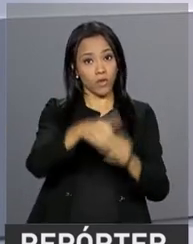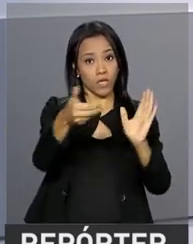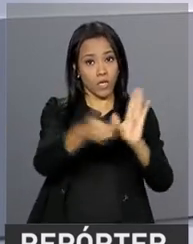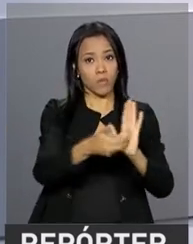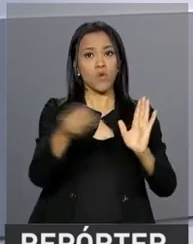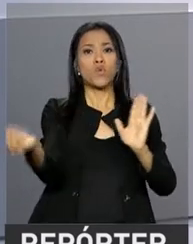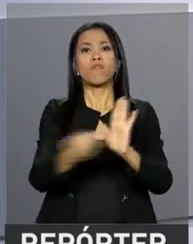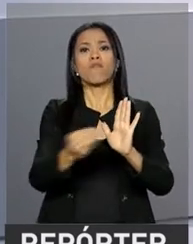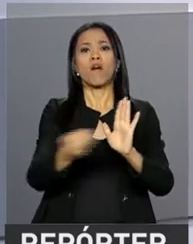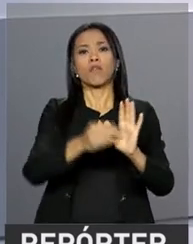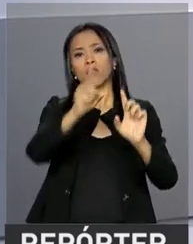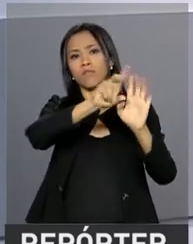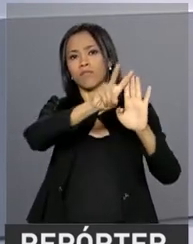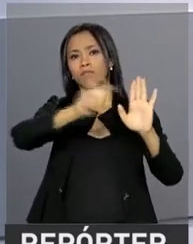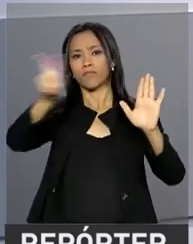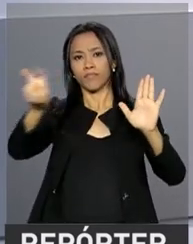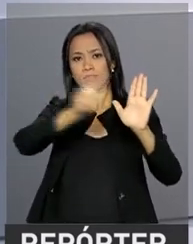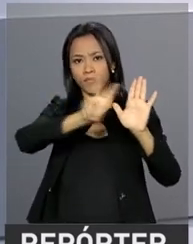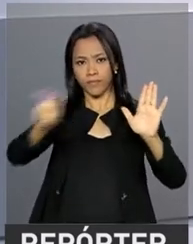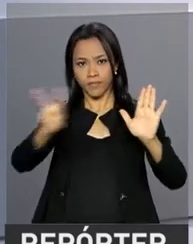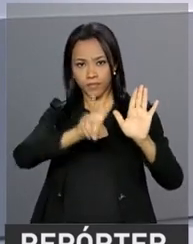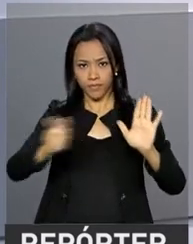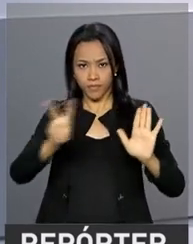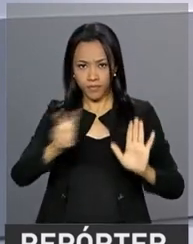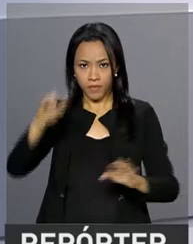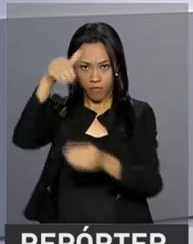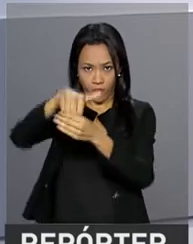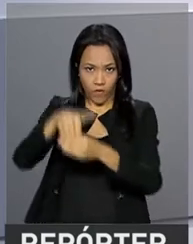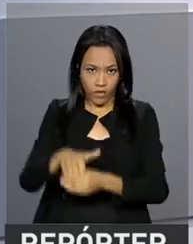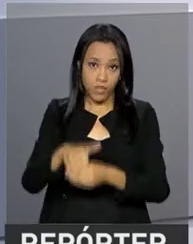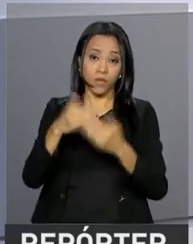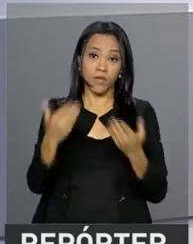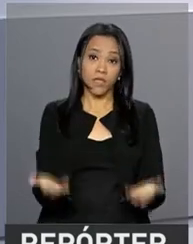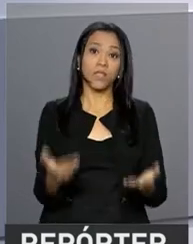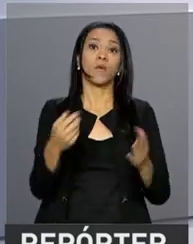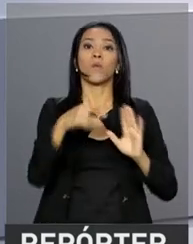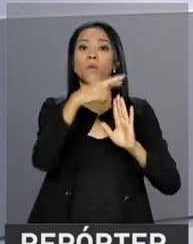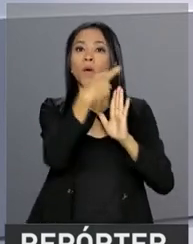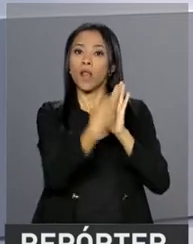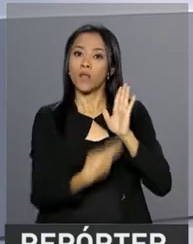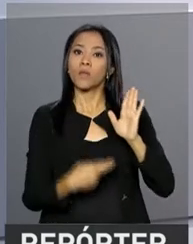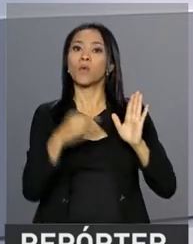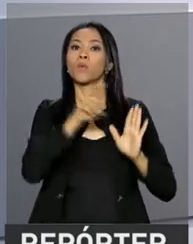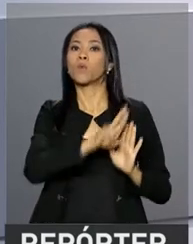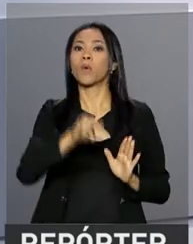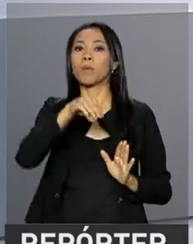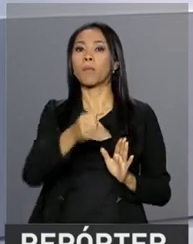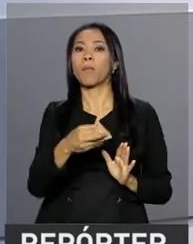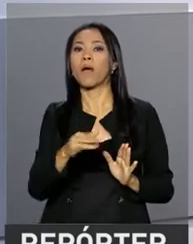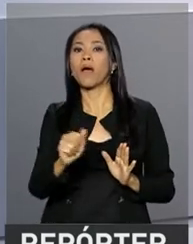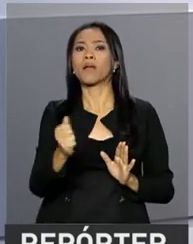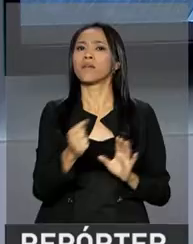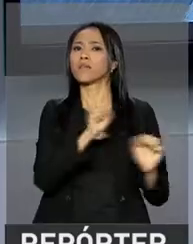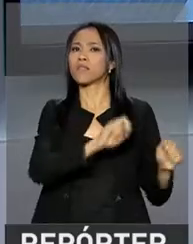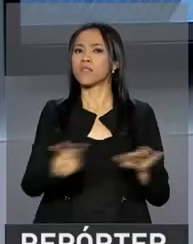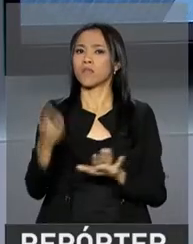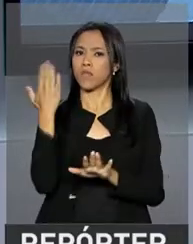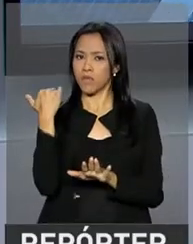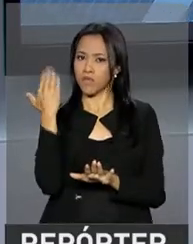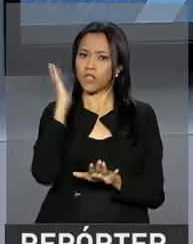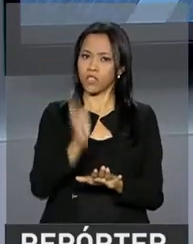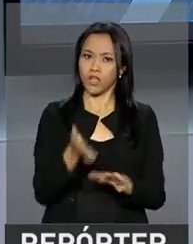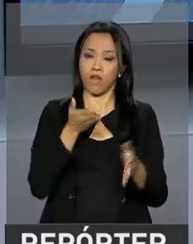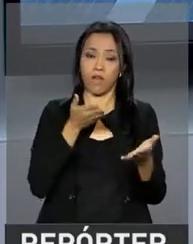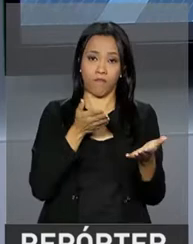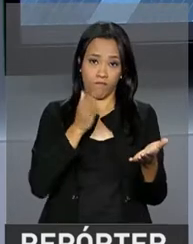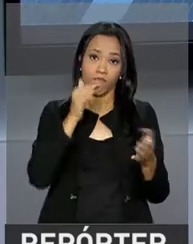destaques que faltam para a aprovação do texto. O texto base do relator, deputado Arthur Oliveira Maia, foi aprovado na semana passada. E se